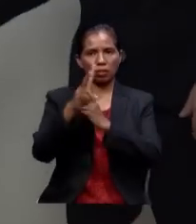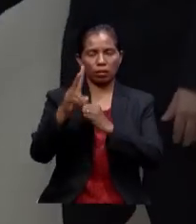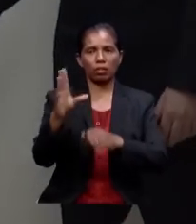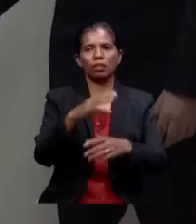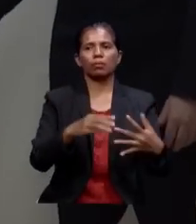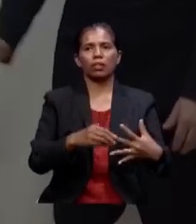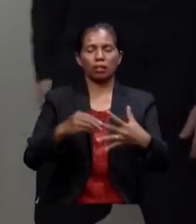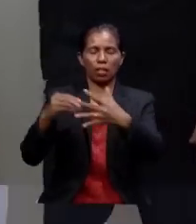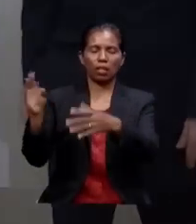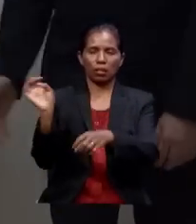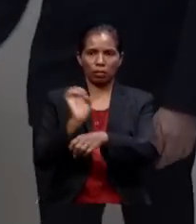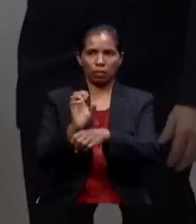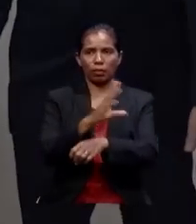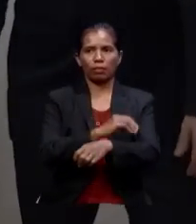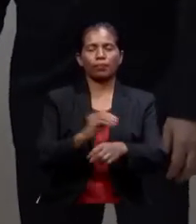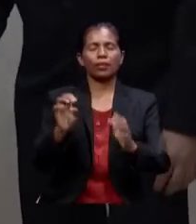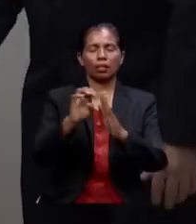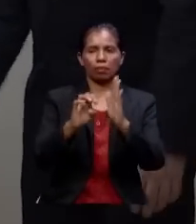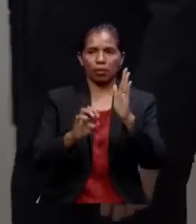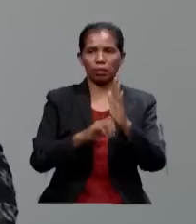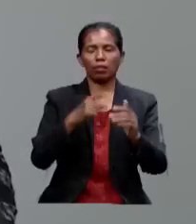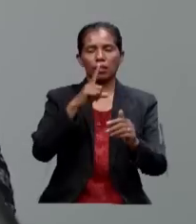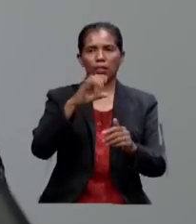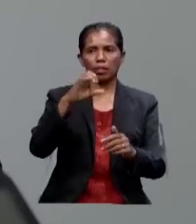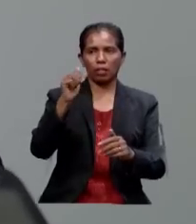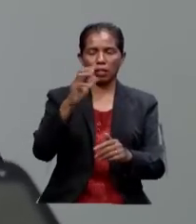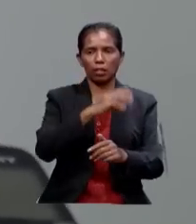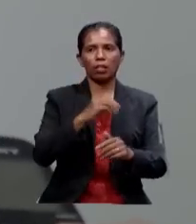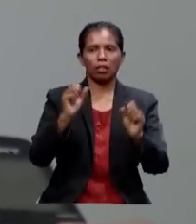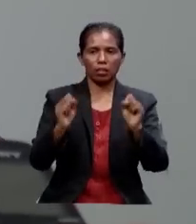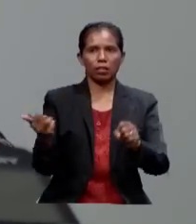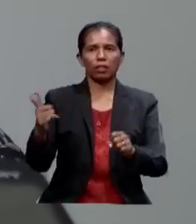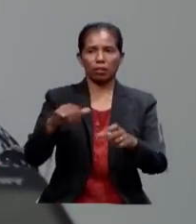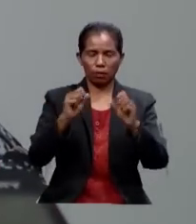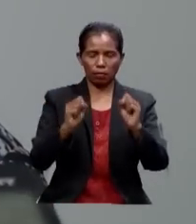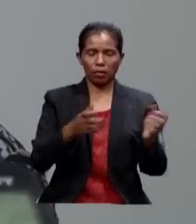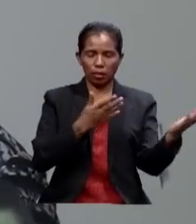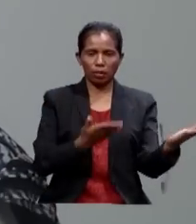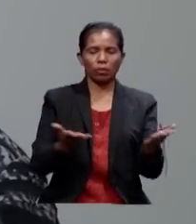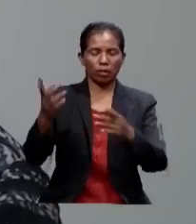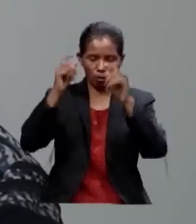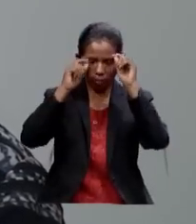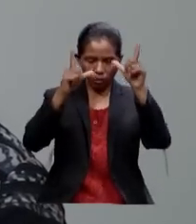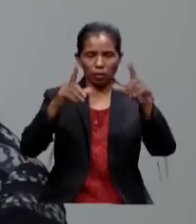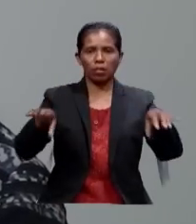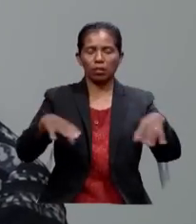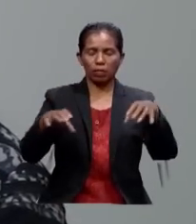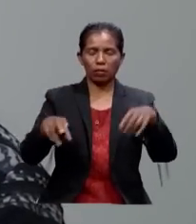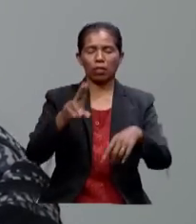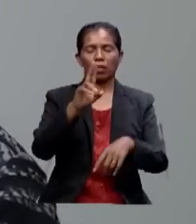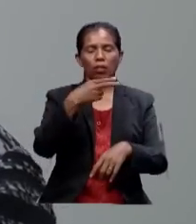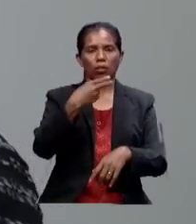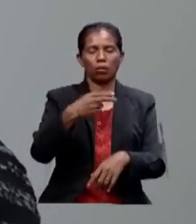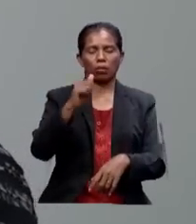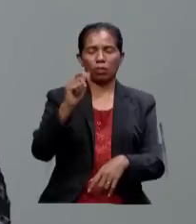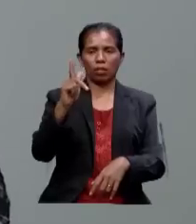economia. Embaixadora Hungária, Lila Karseja Teten, e a possibilidade de ir a Mose e a Ruka Timoroan para serviço a Hungária. Well, first